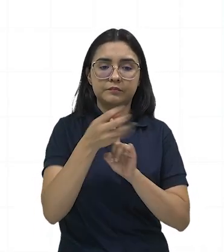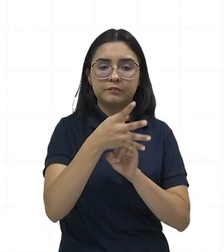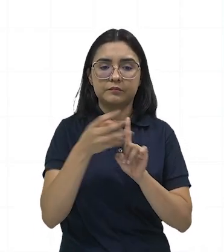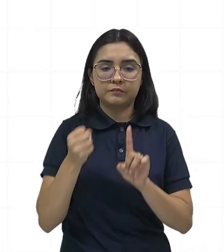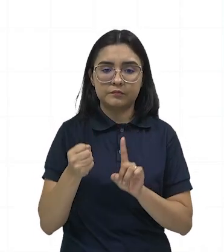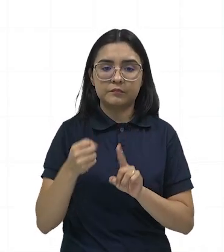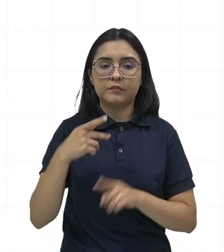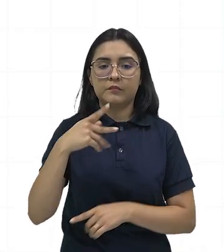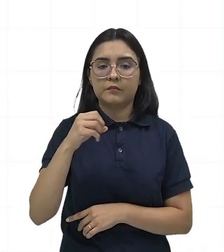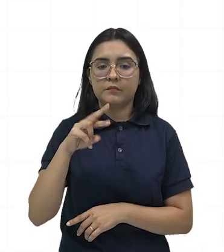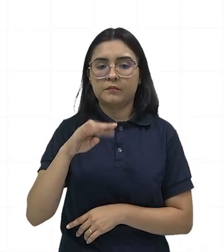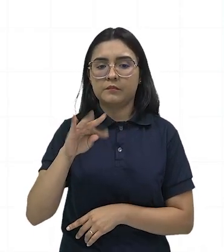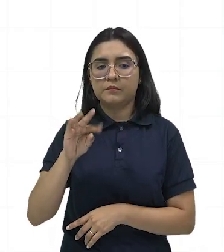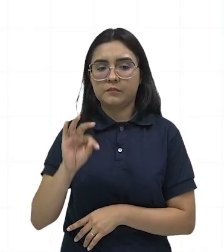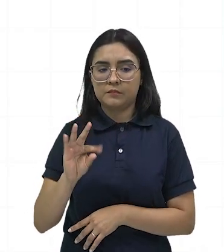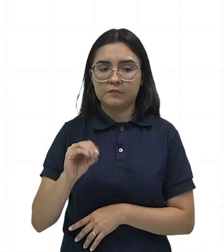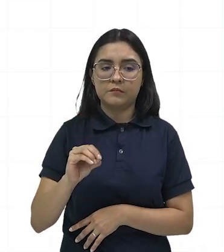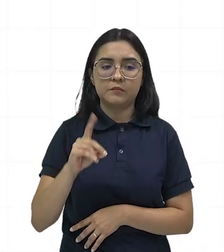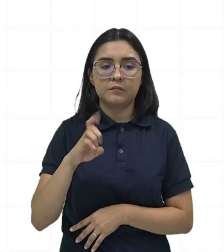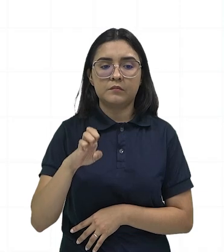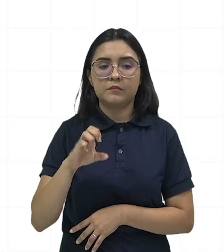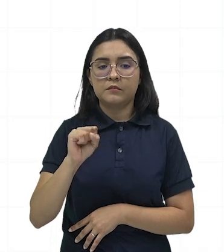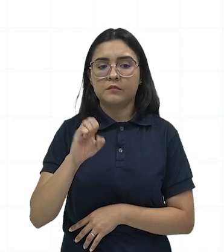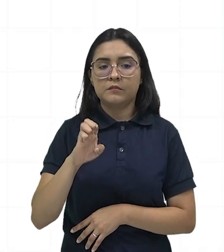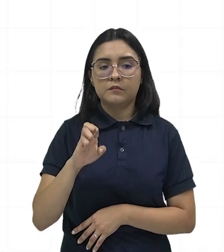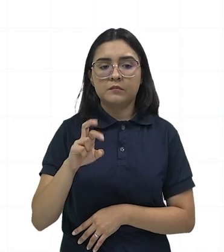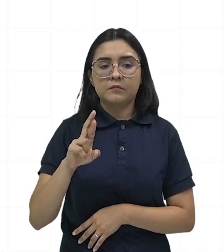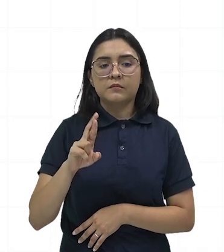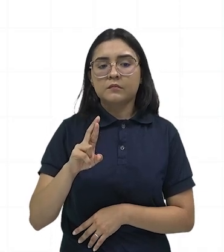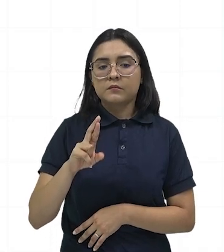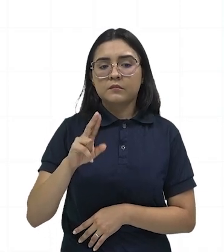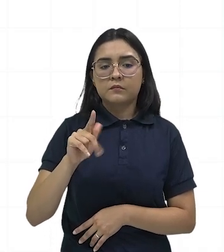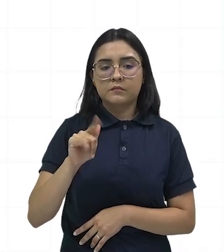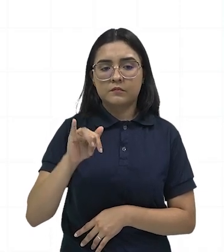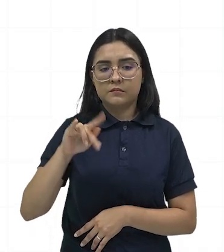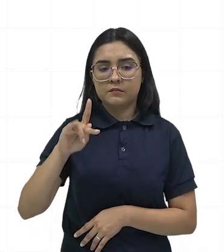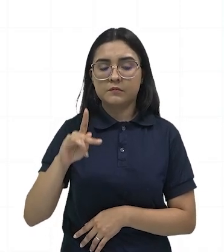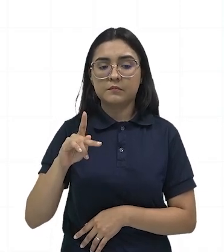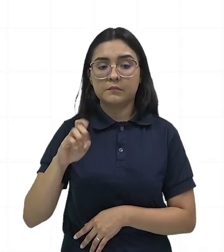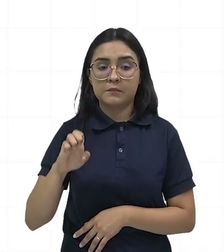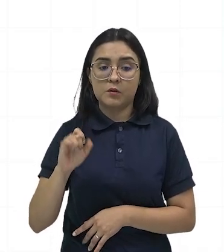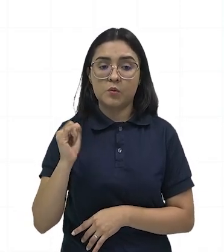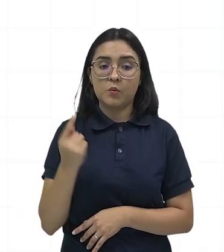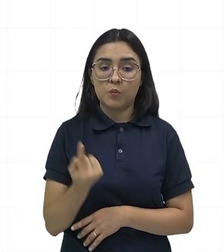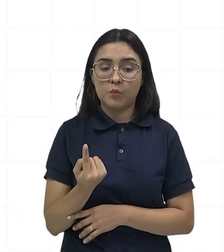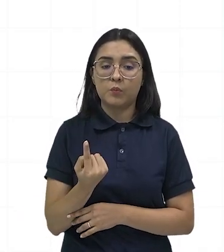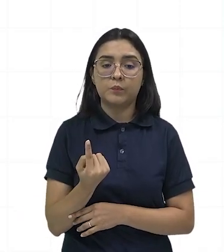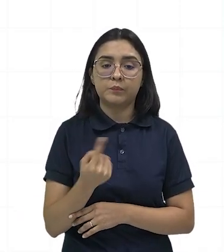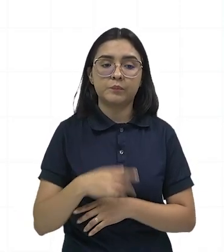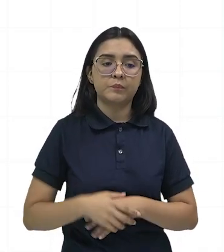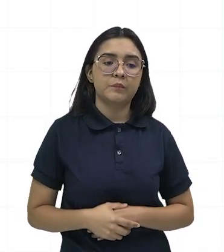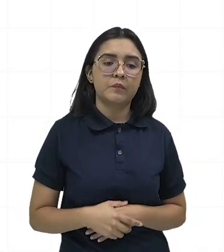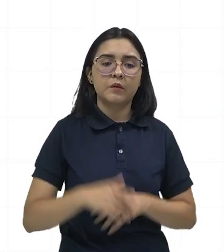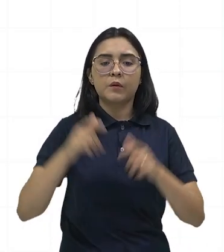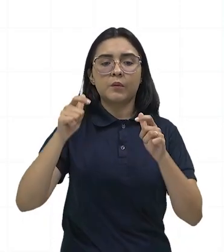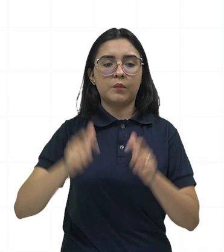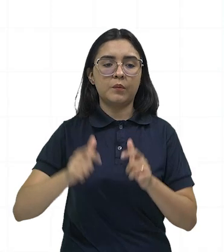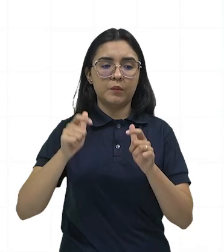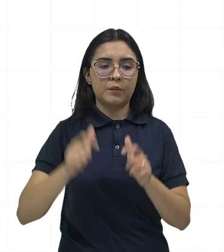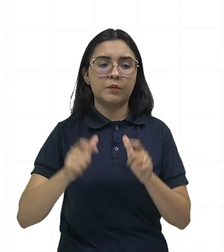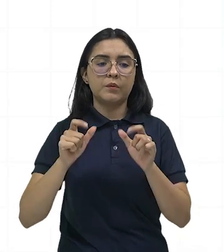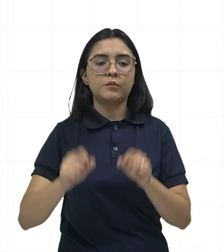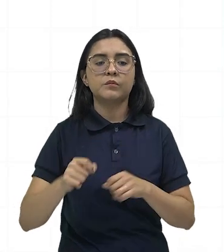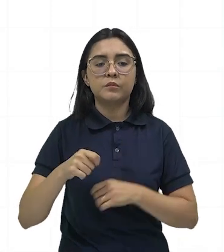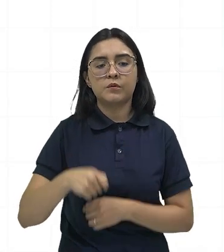termoelétrica Porto de Sergipe 1, que fica no litoral sergipano, que está localizado aí